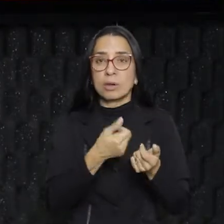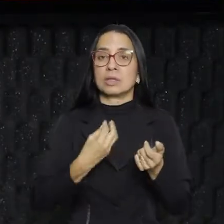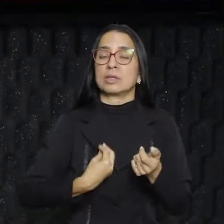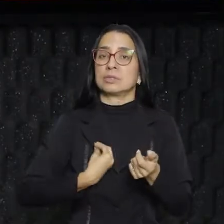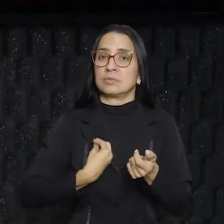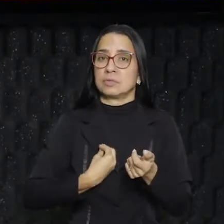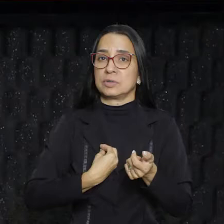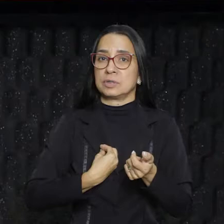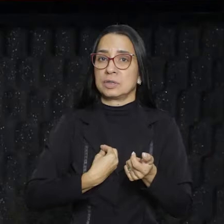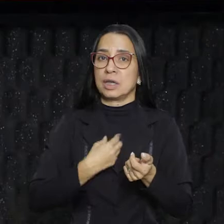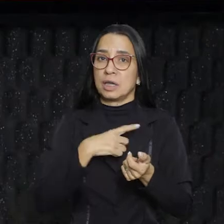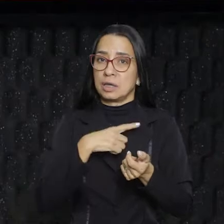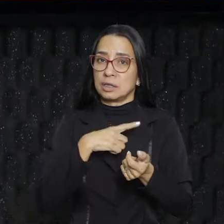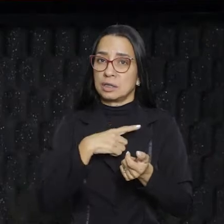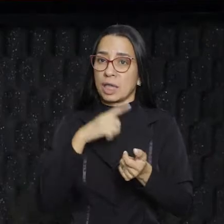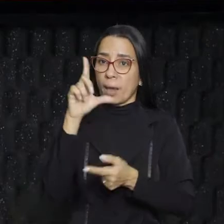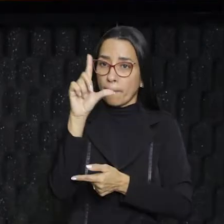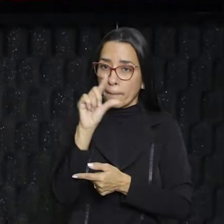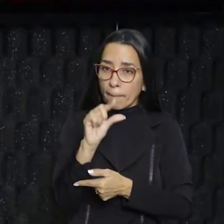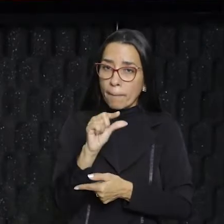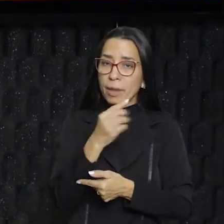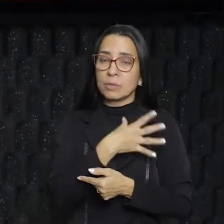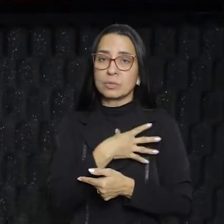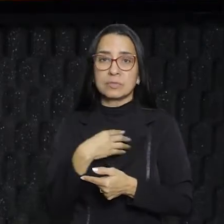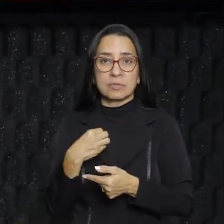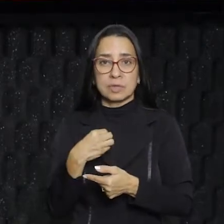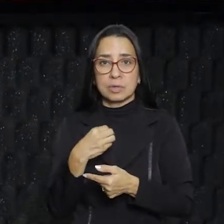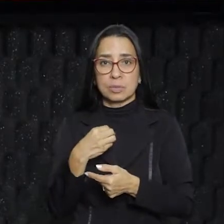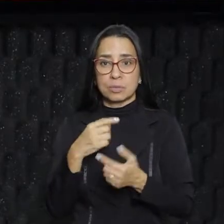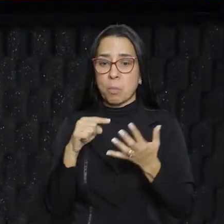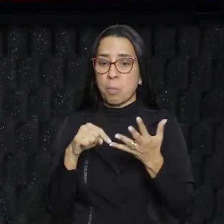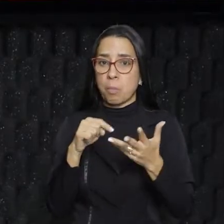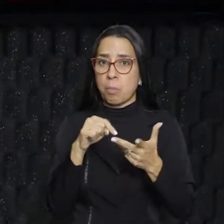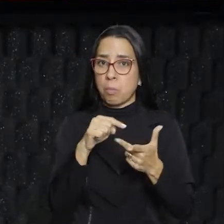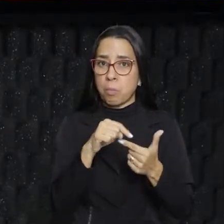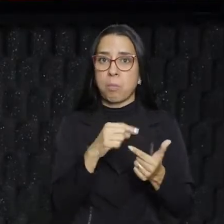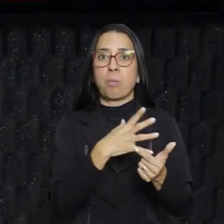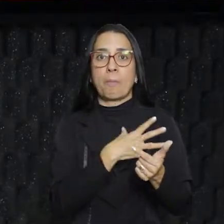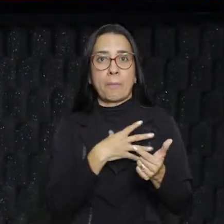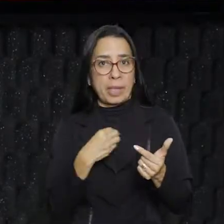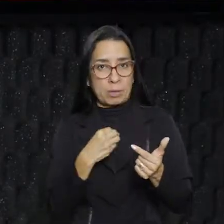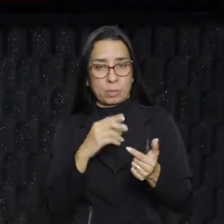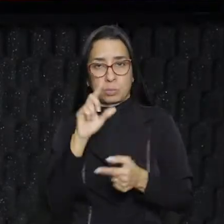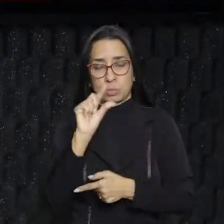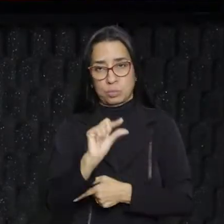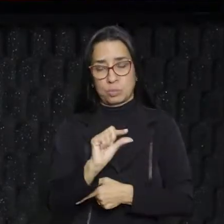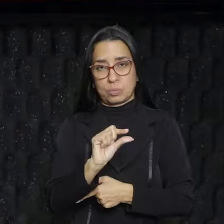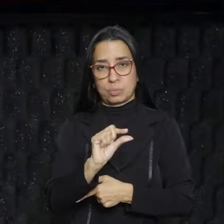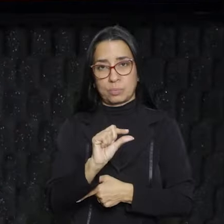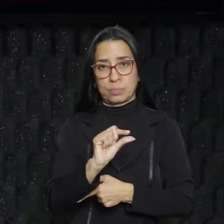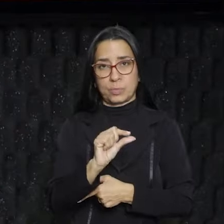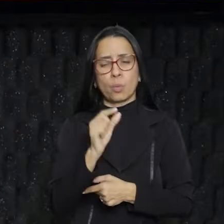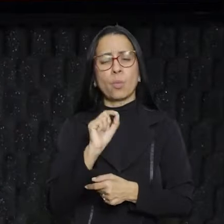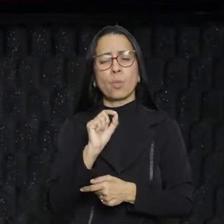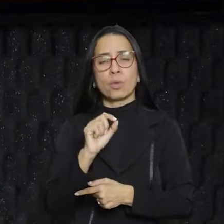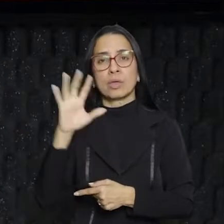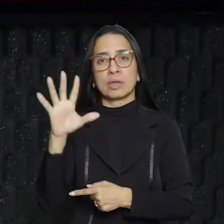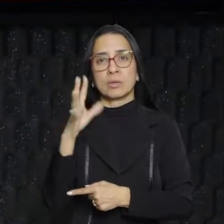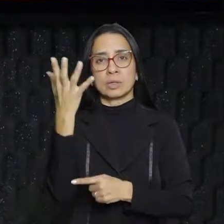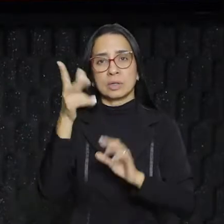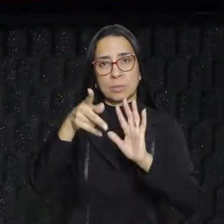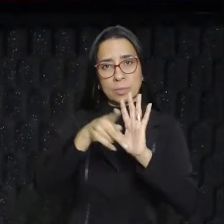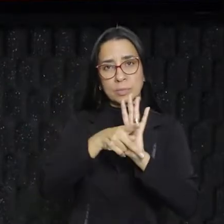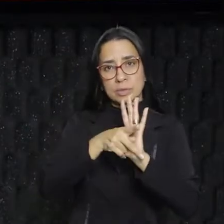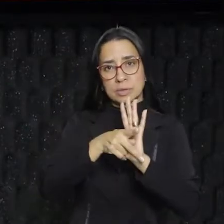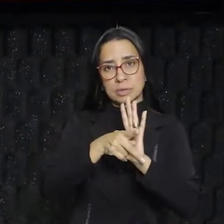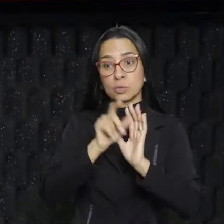menor número de filhos, ou seja, elas afetam a fecundidade. Então, o que foi que aconteceu especificamente? Qual foi a